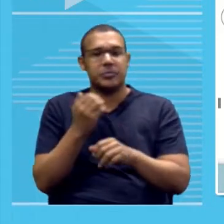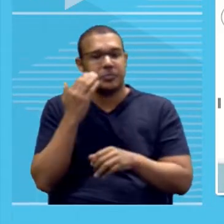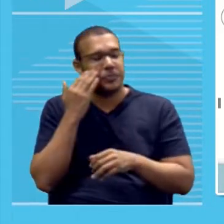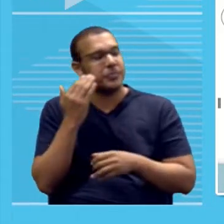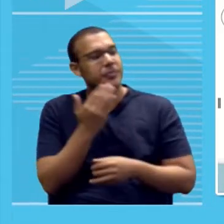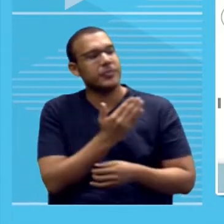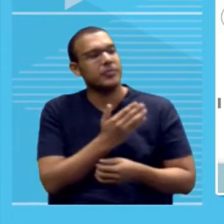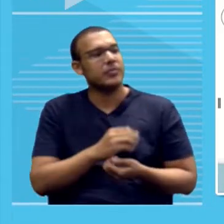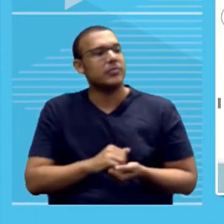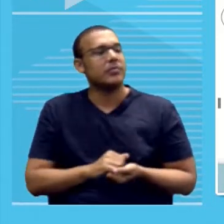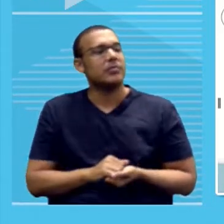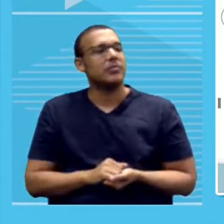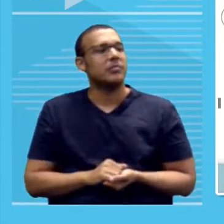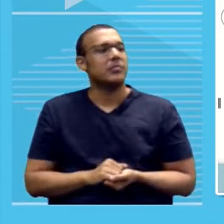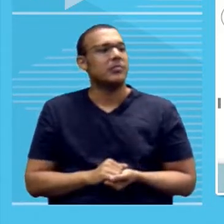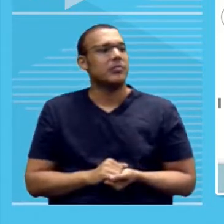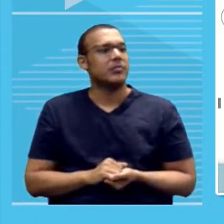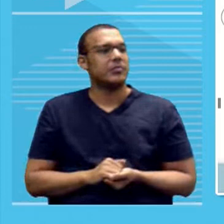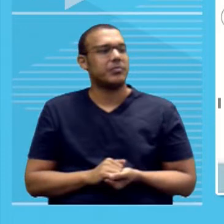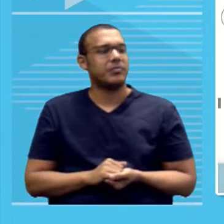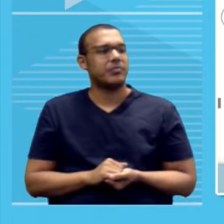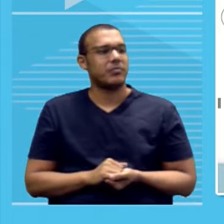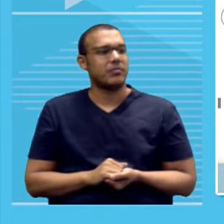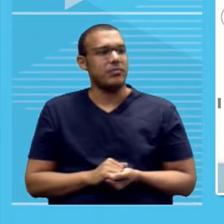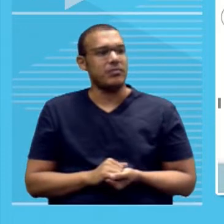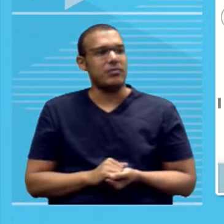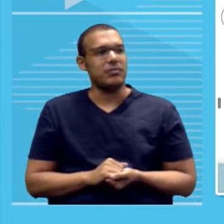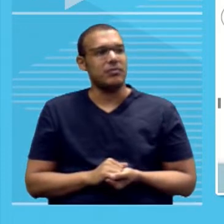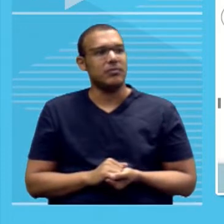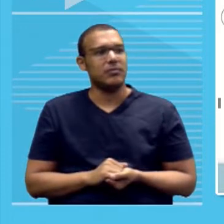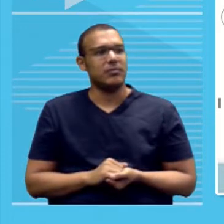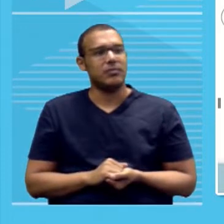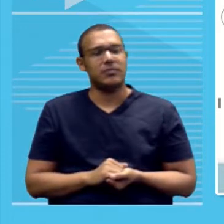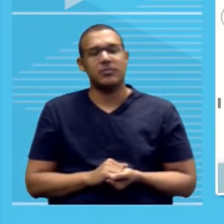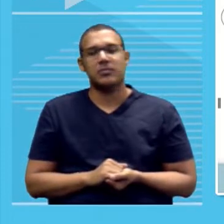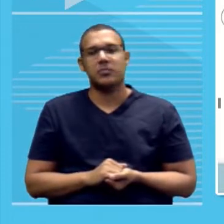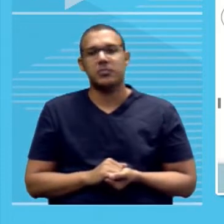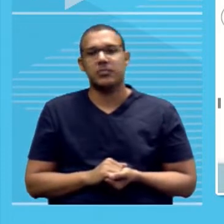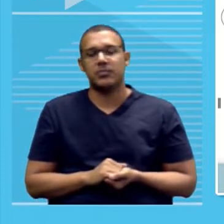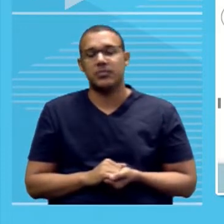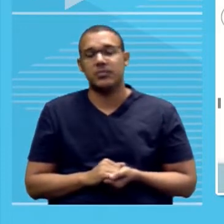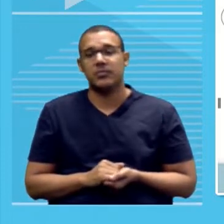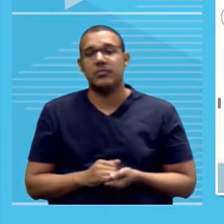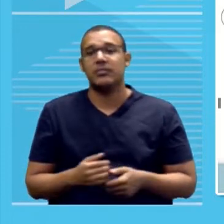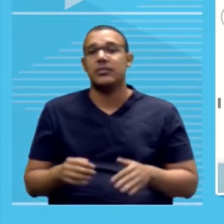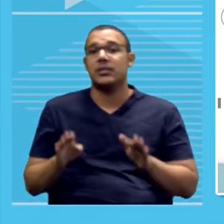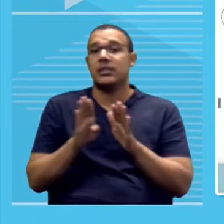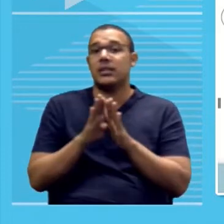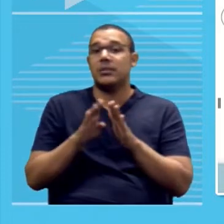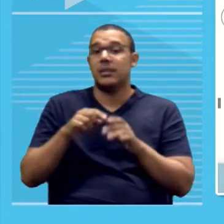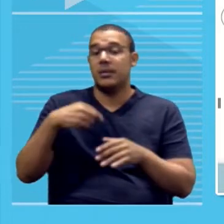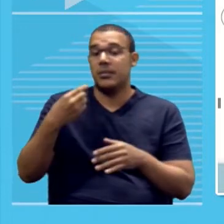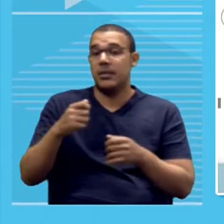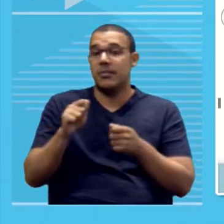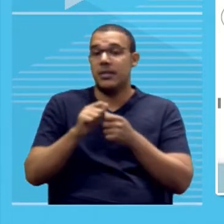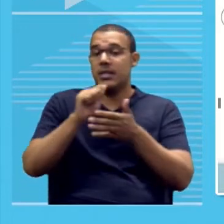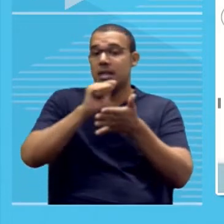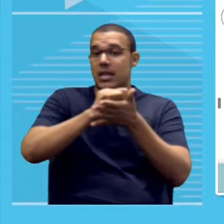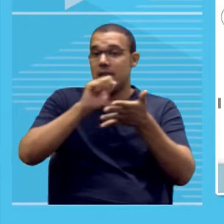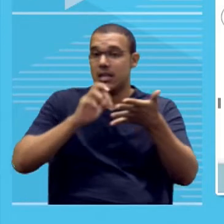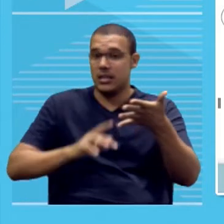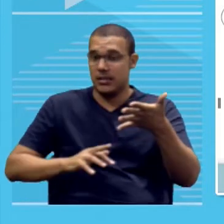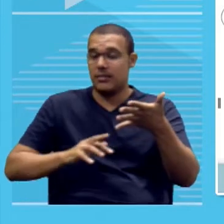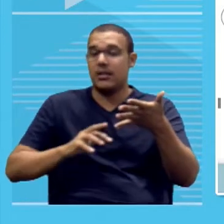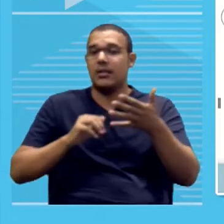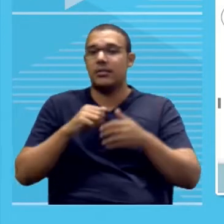corrente elétrica em circuitos elétricos, tá bom? Compostos por diferentes componentes. E claro, nossas questõezinhas que não poderiam deixar de compor